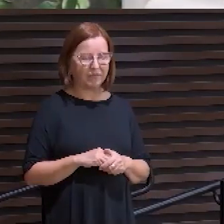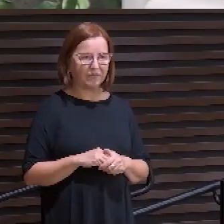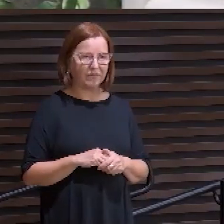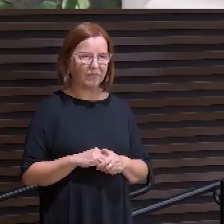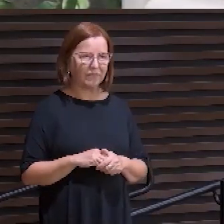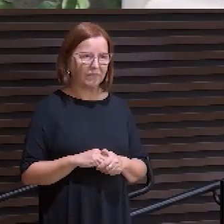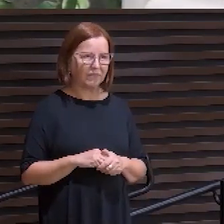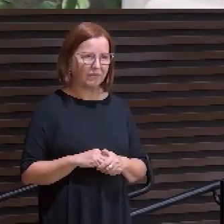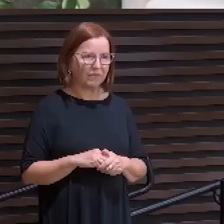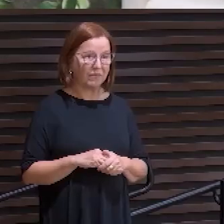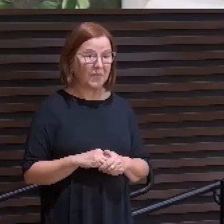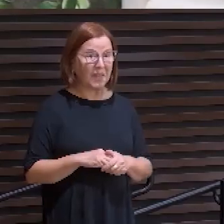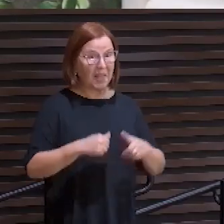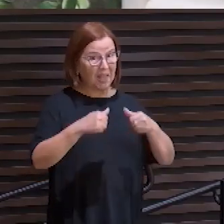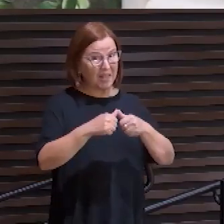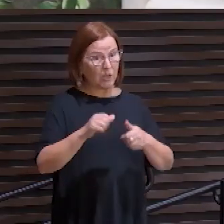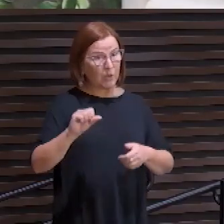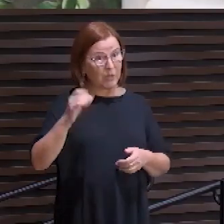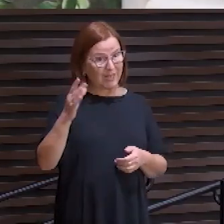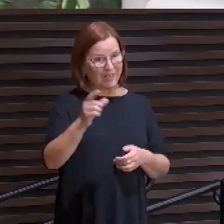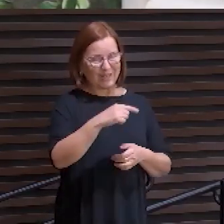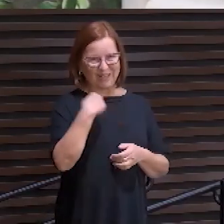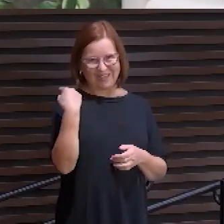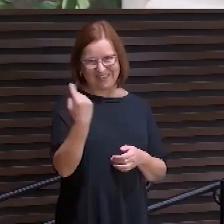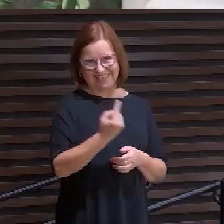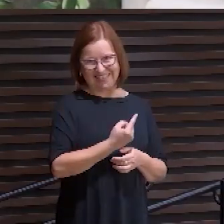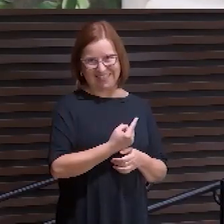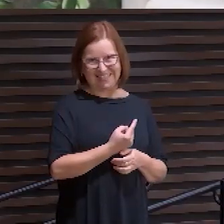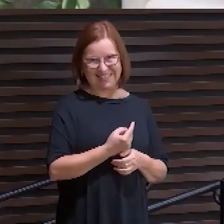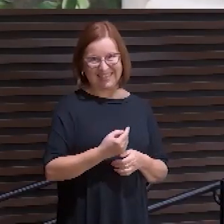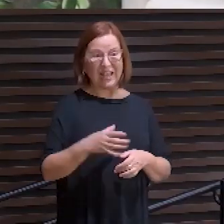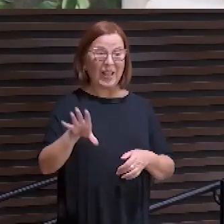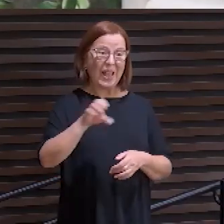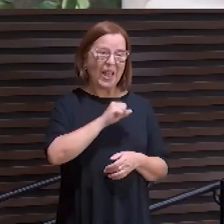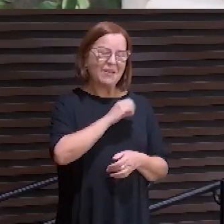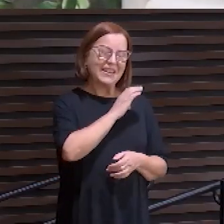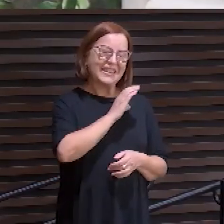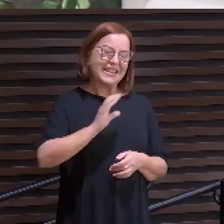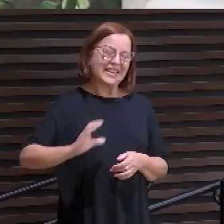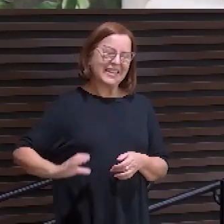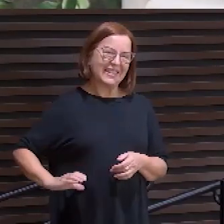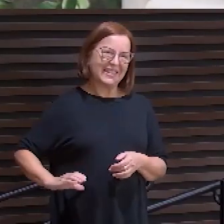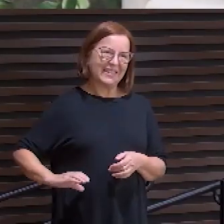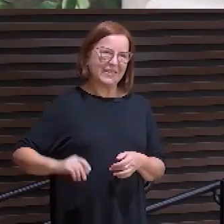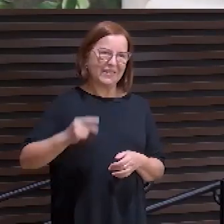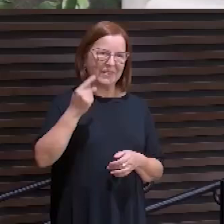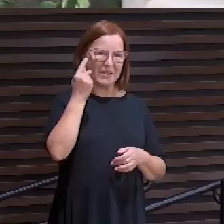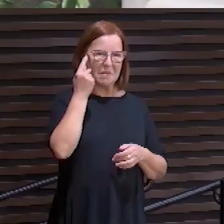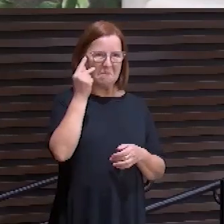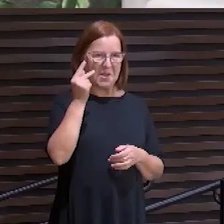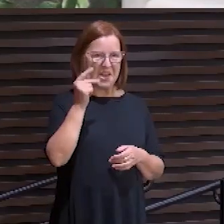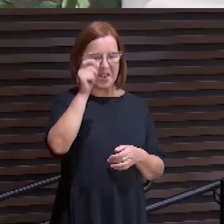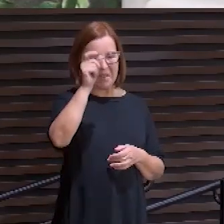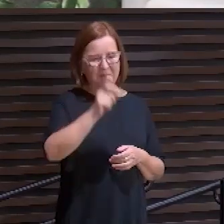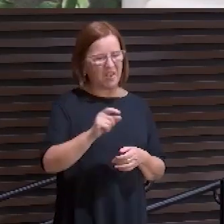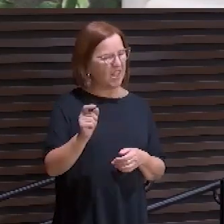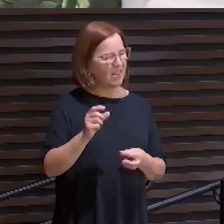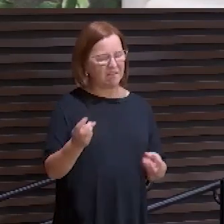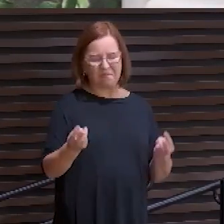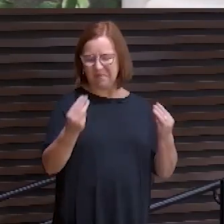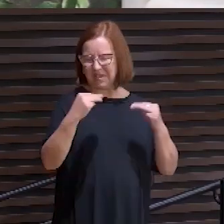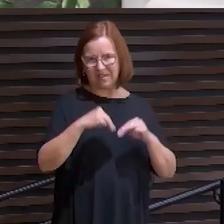Aliás, é isso que acontece conosco. O amor de Cristo é para o demérito, não para o